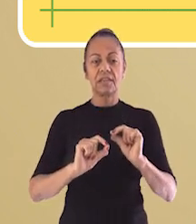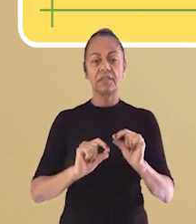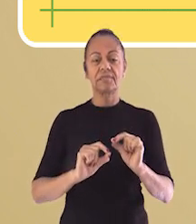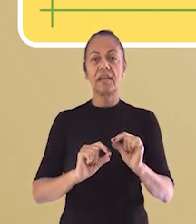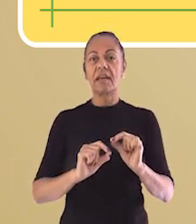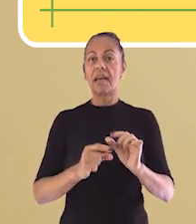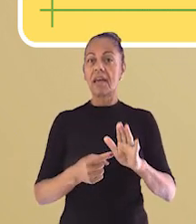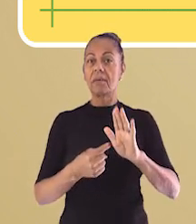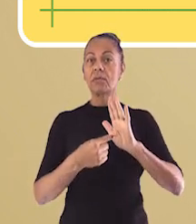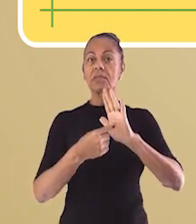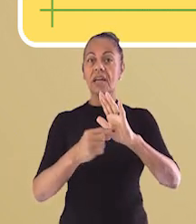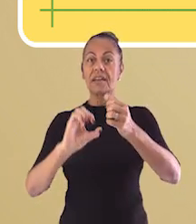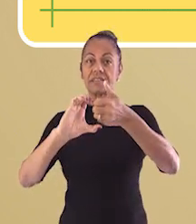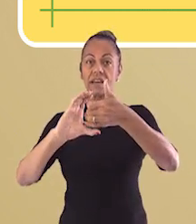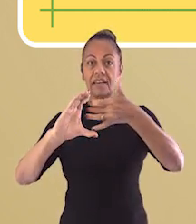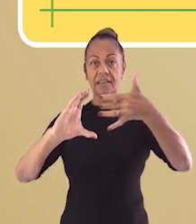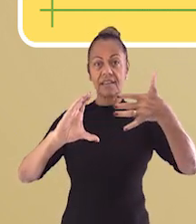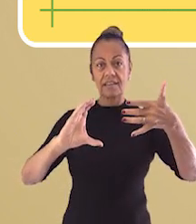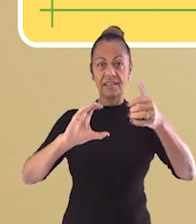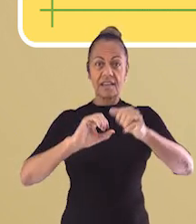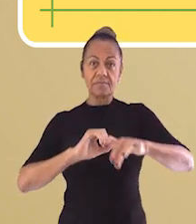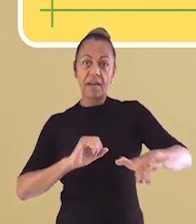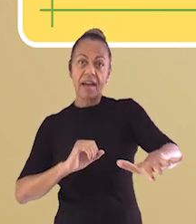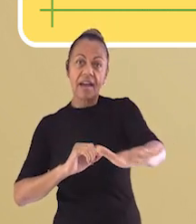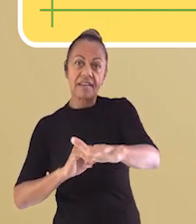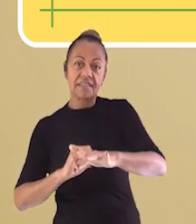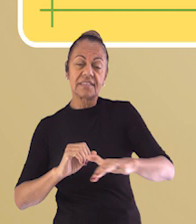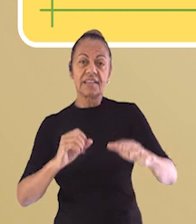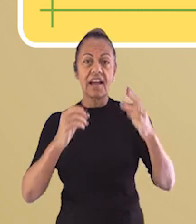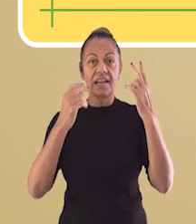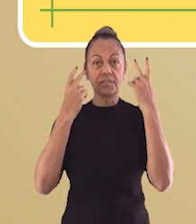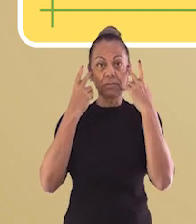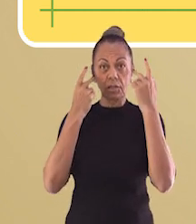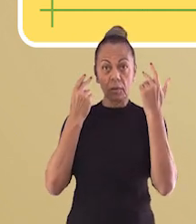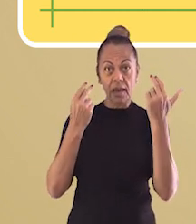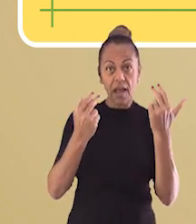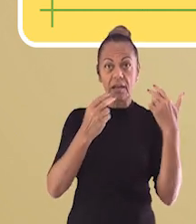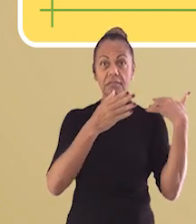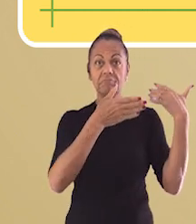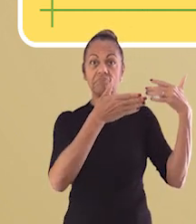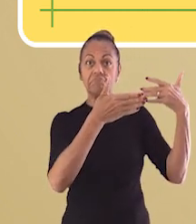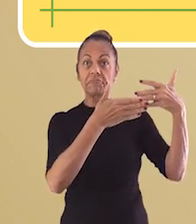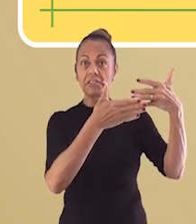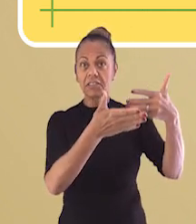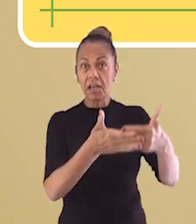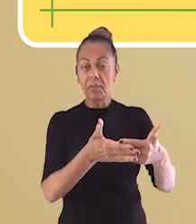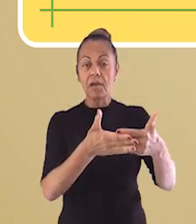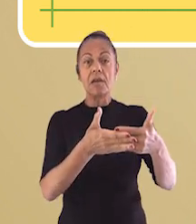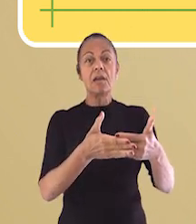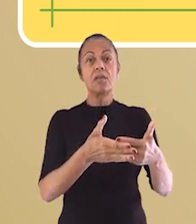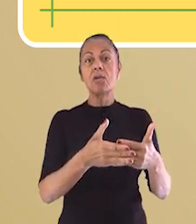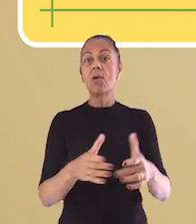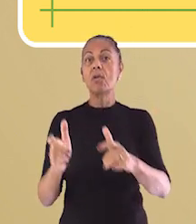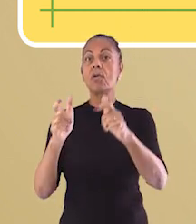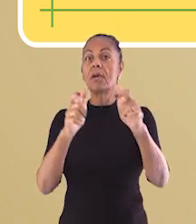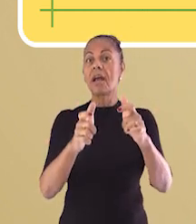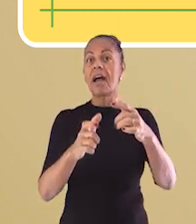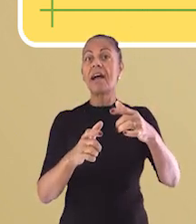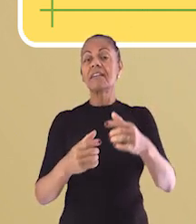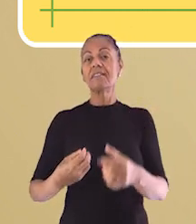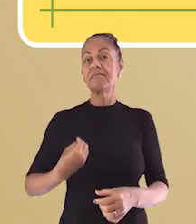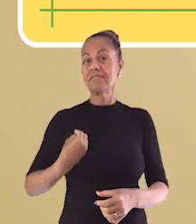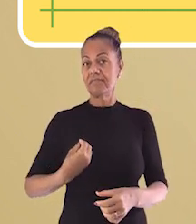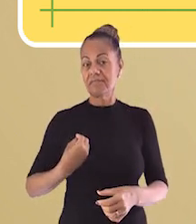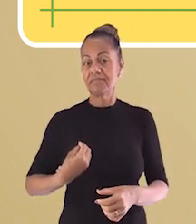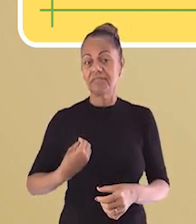trabalhada é indicar as características das paisagens naturais e antrópicas no ambiente em que vive, bem